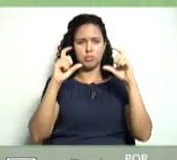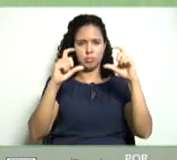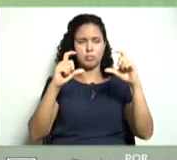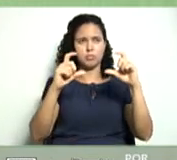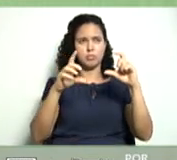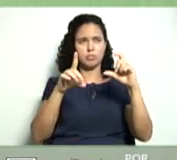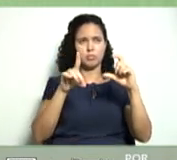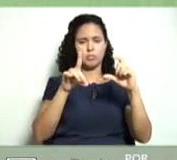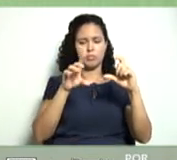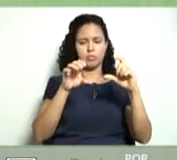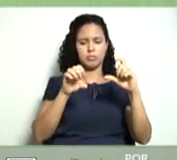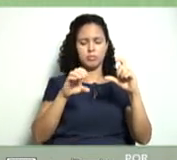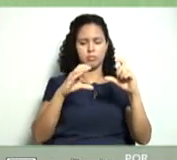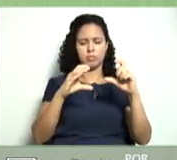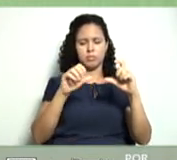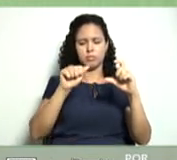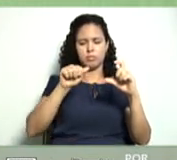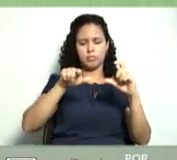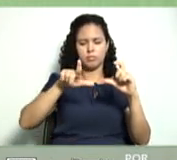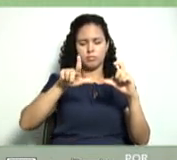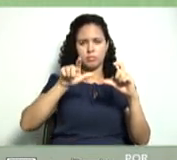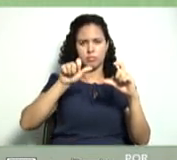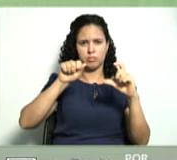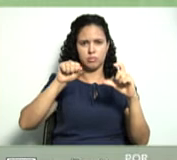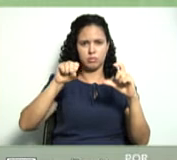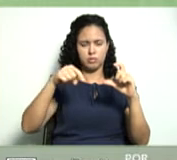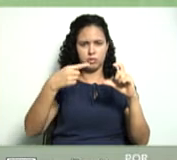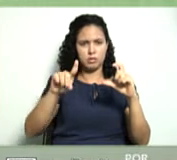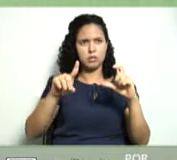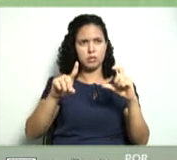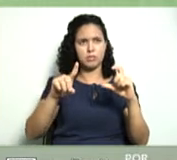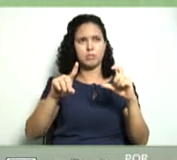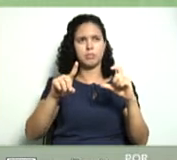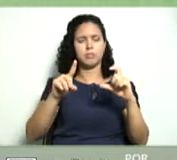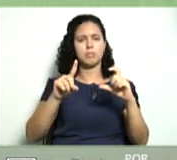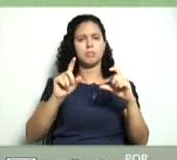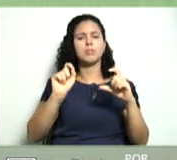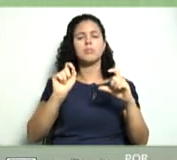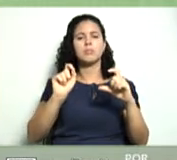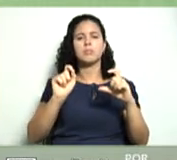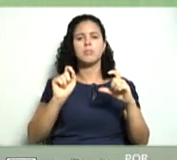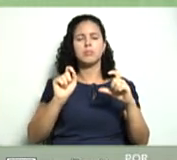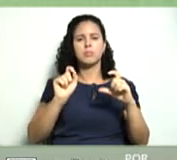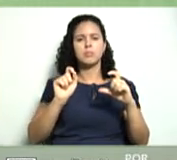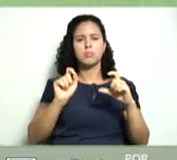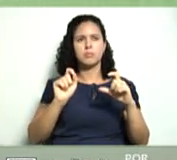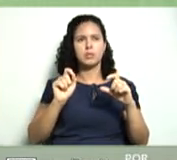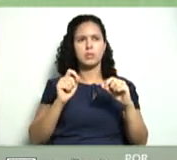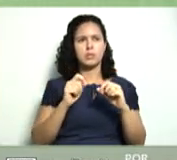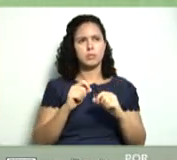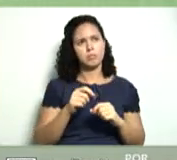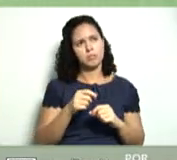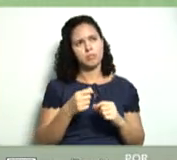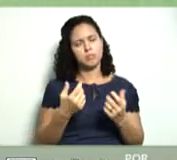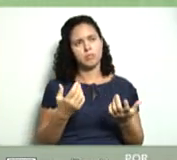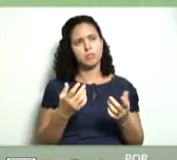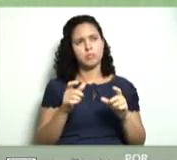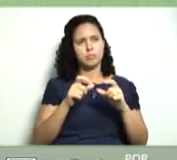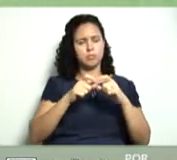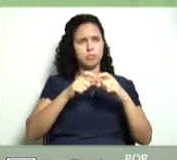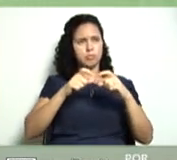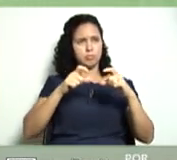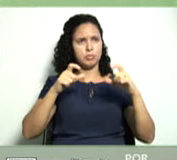como falar que editar bem e t mas a declaração se eu colocar ele por exemplo com o tamanho